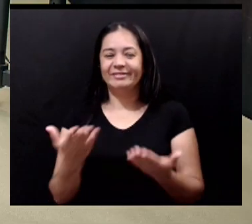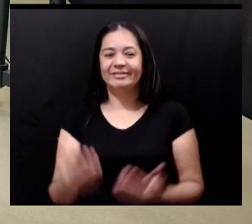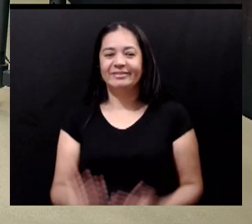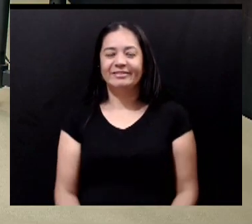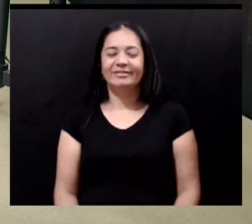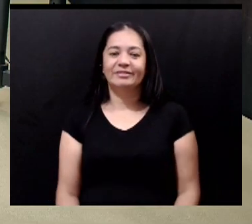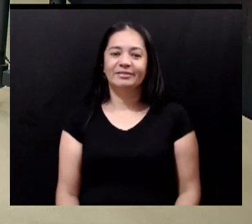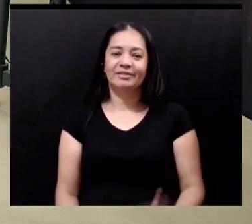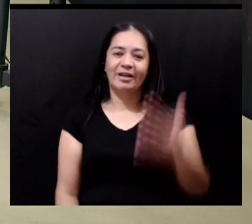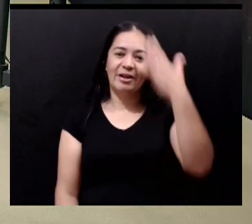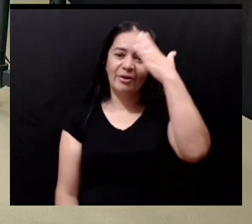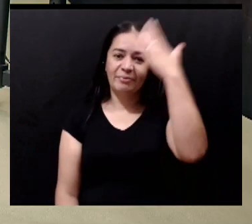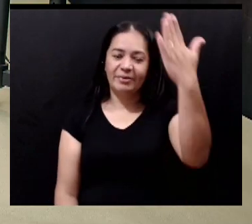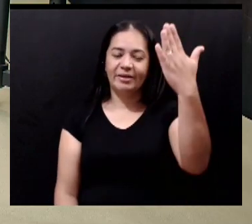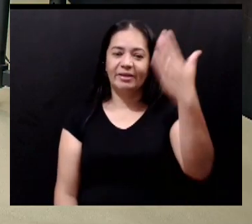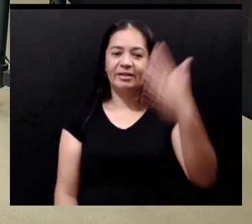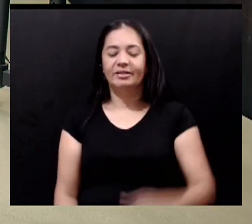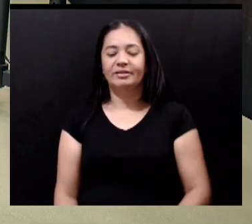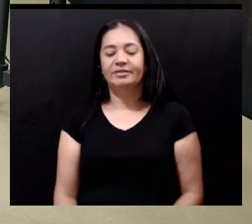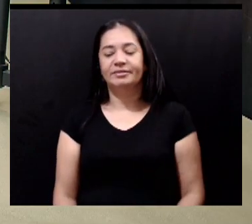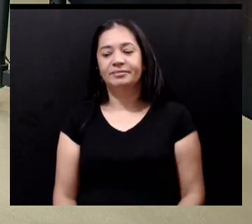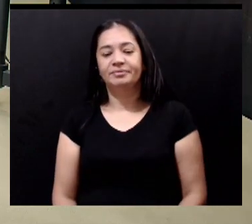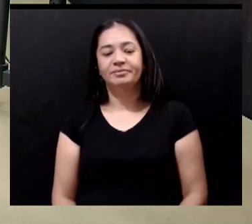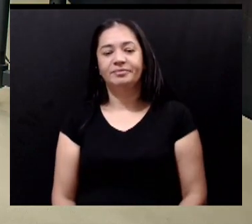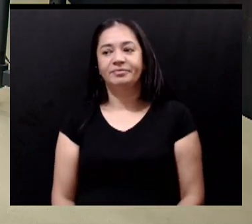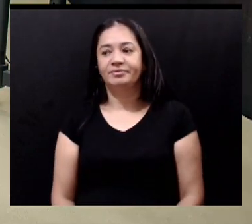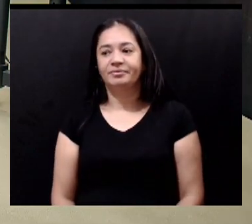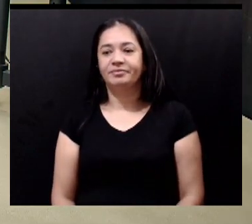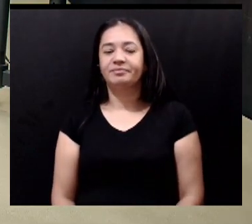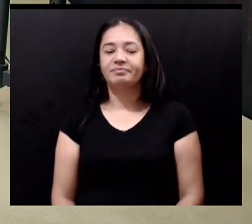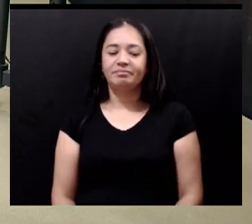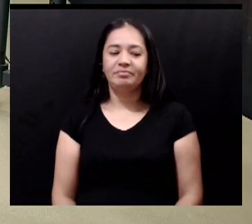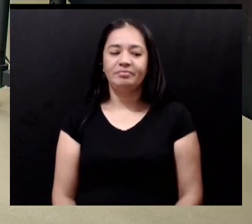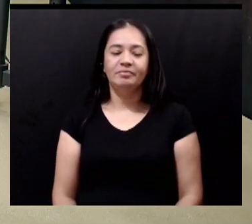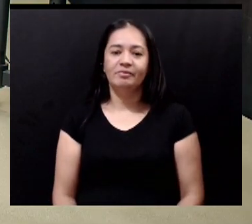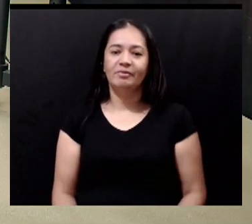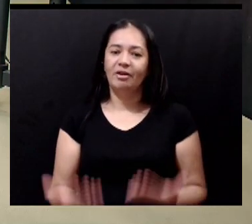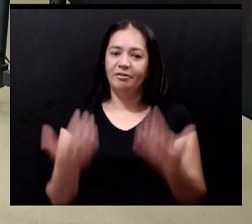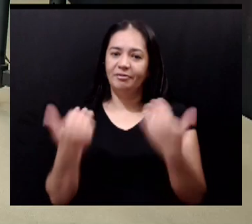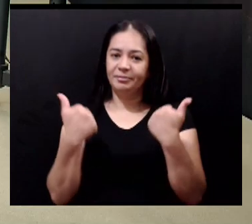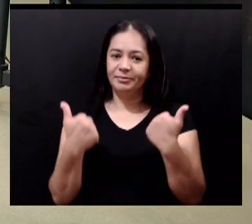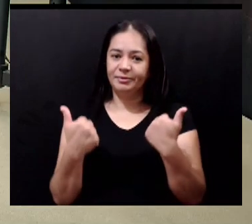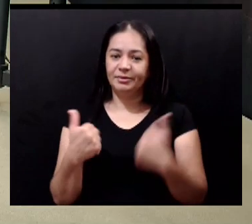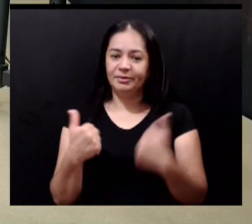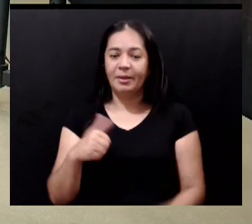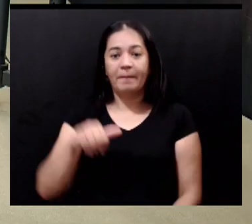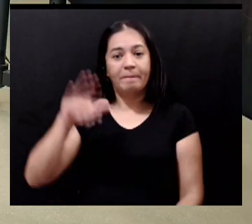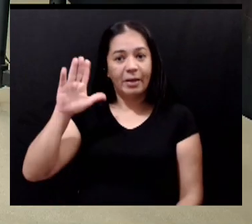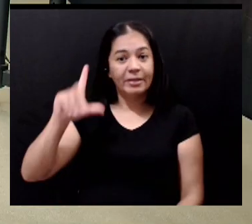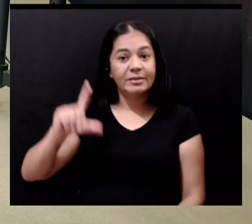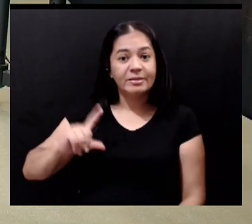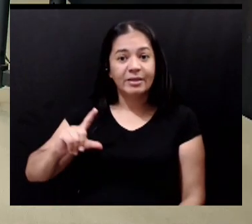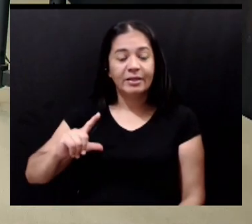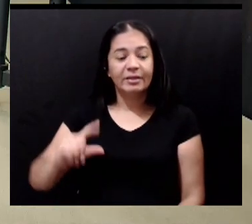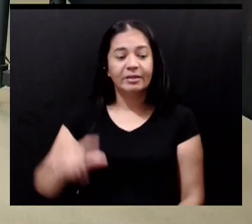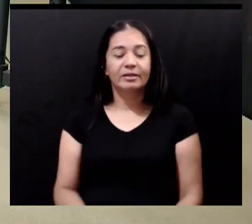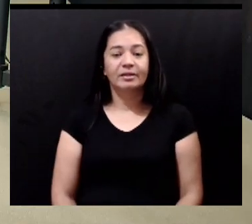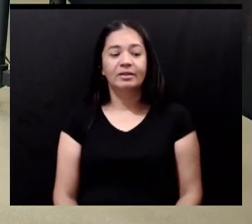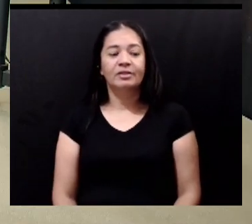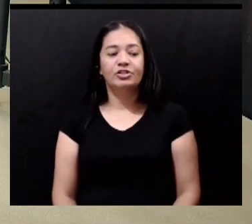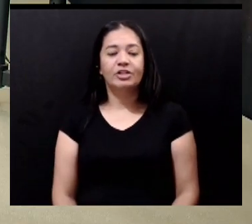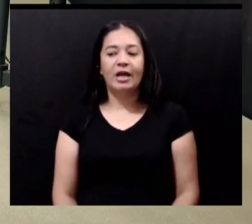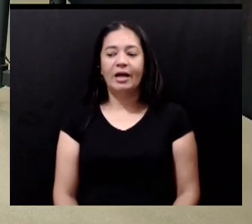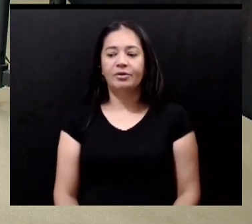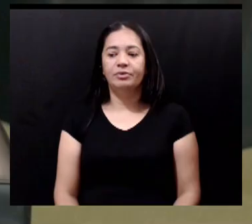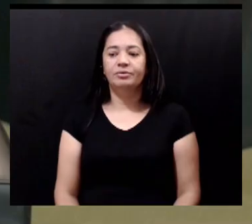Muito obrigada, Marcos, Marília também. Vamos lá, produção, tem mais? Pode mandar para a gente, se tem mais perguntas, depoimentos,